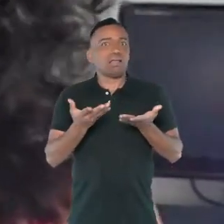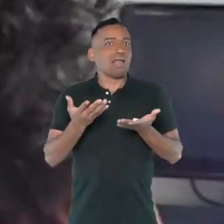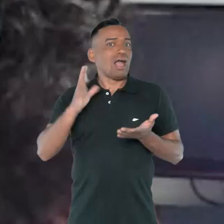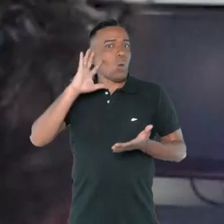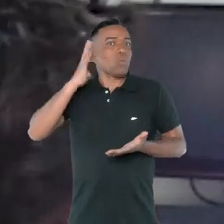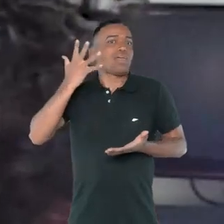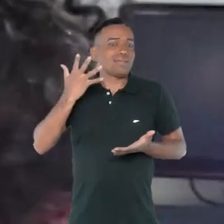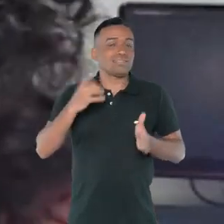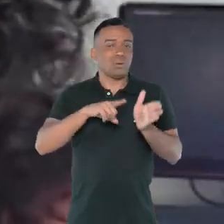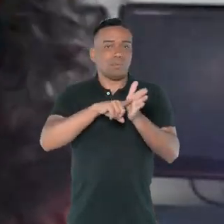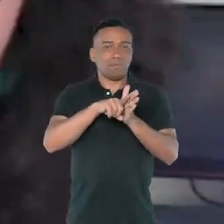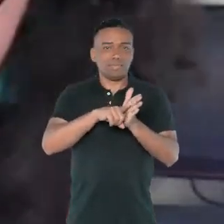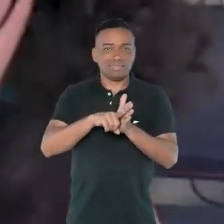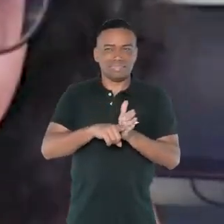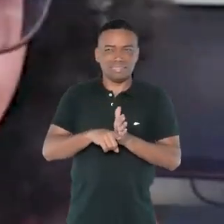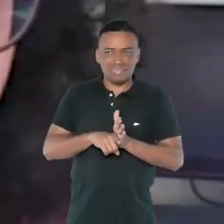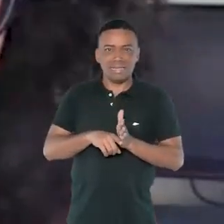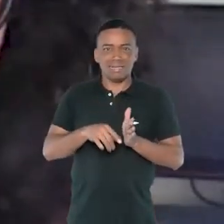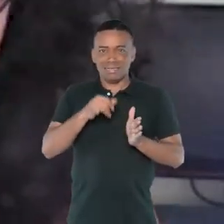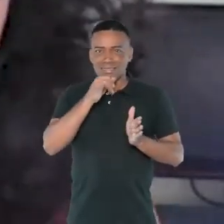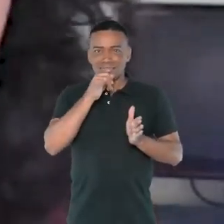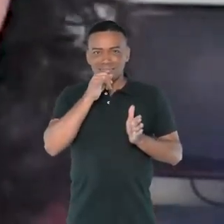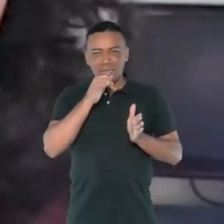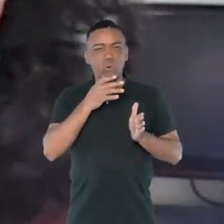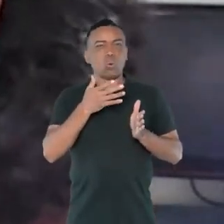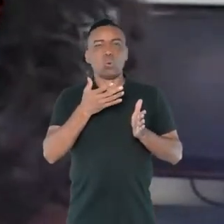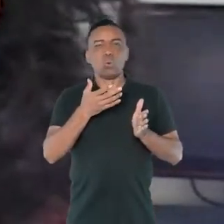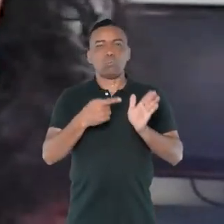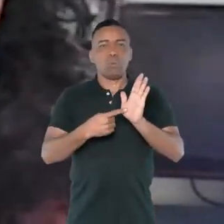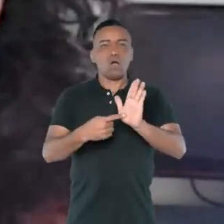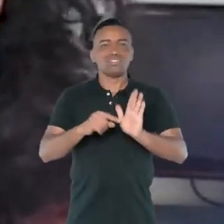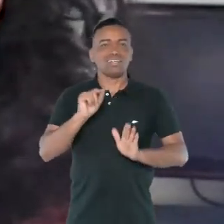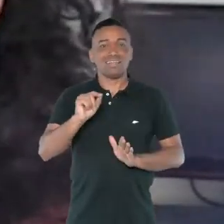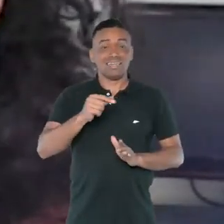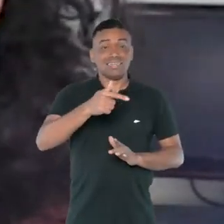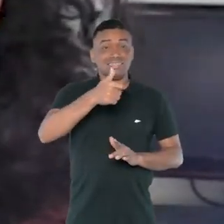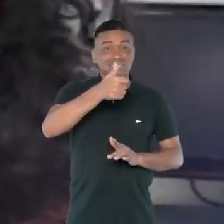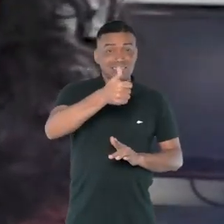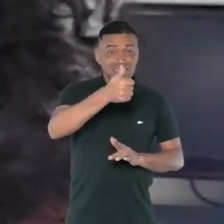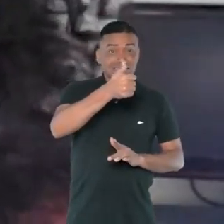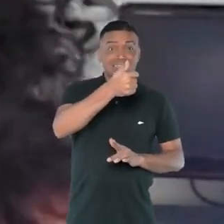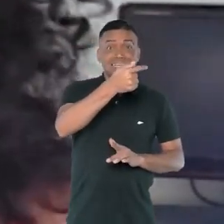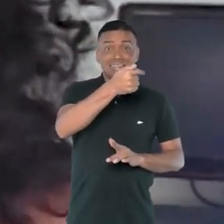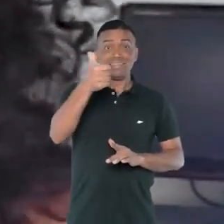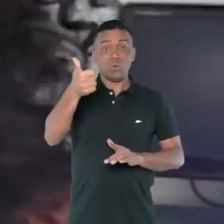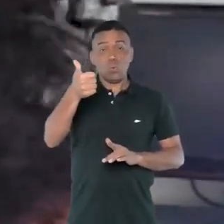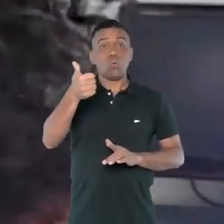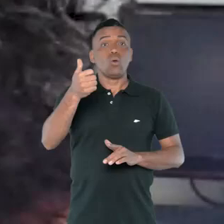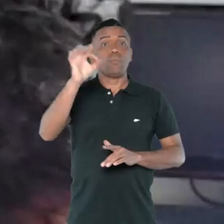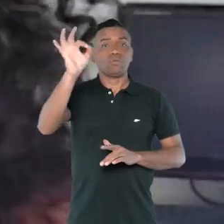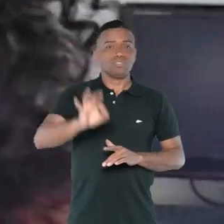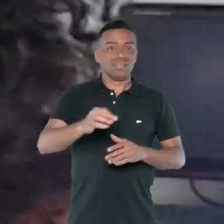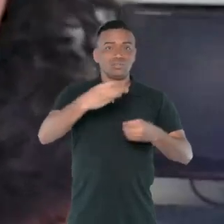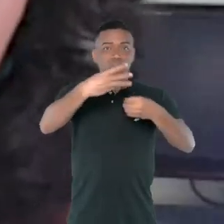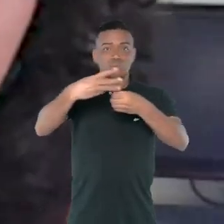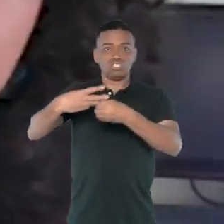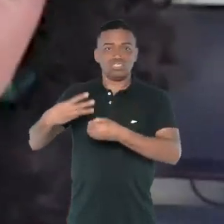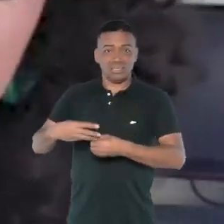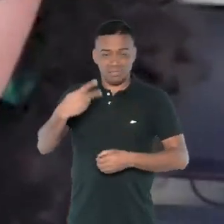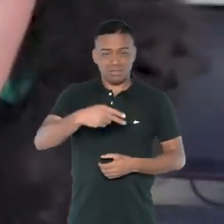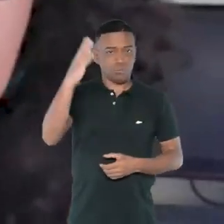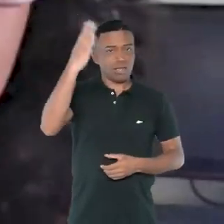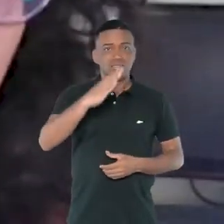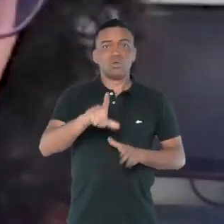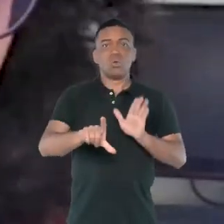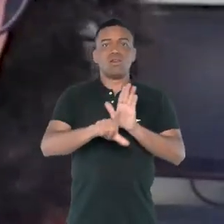leis, ou que aplicam mal essas leis. Uma pesquisa de Guedes com Instituto Alana mostrou que